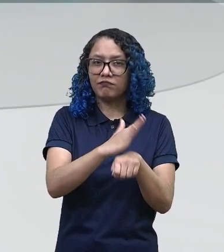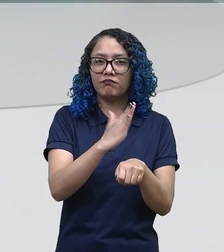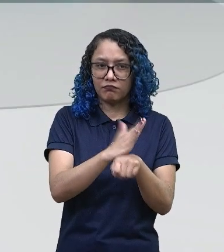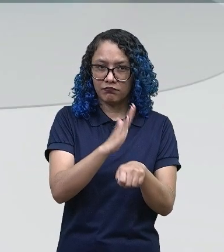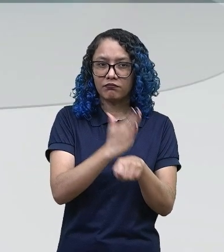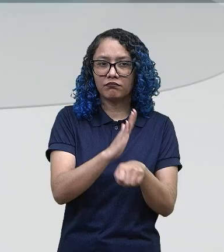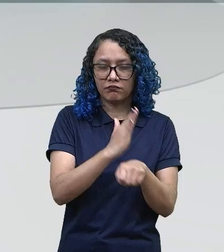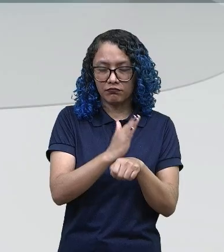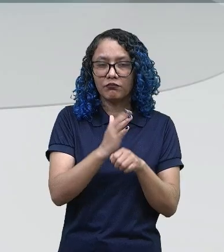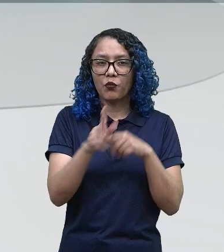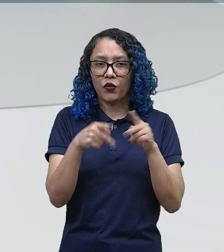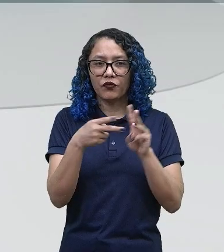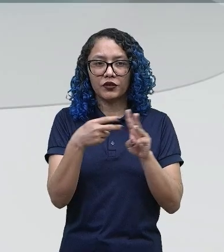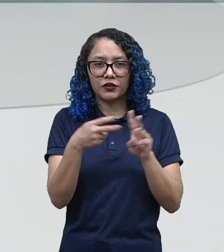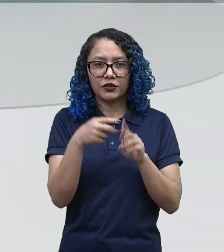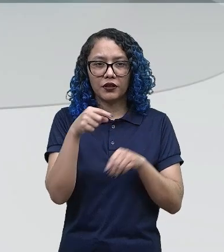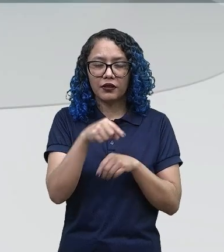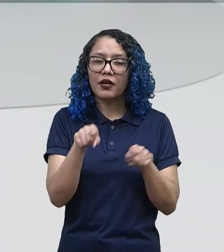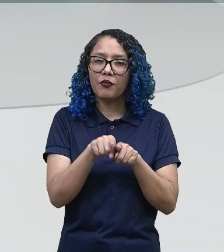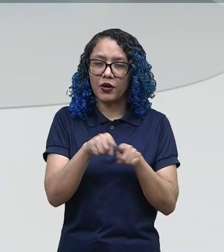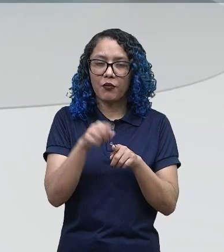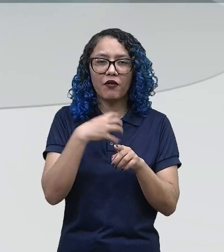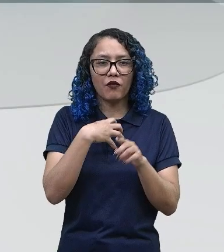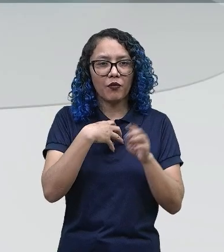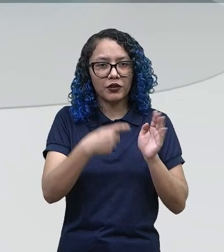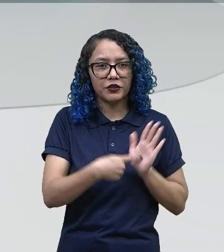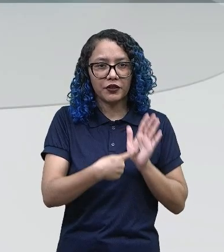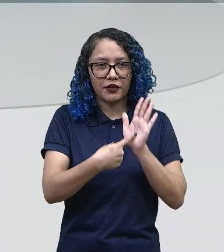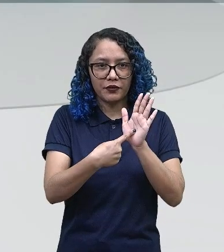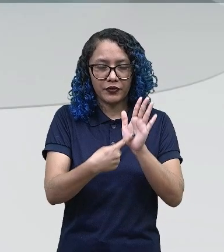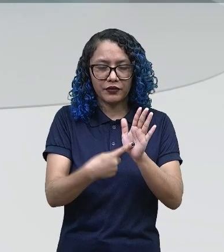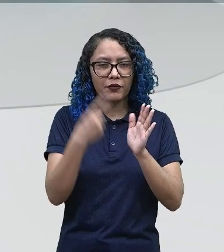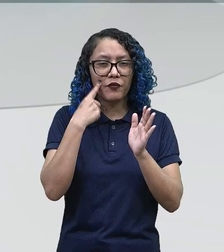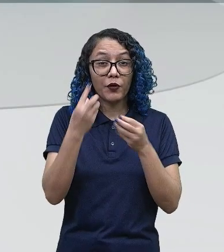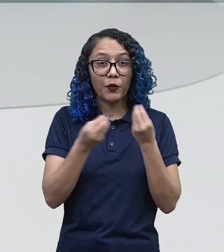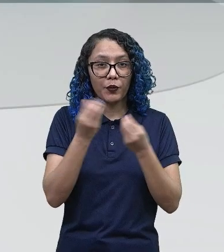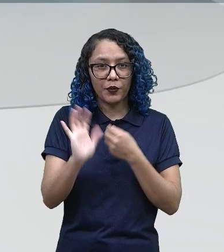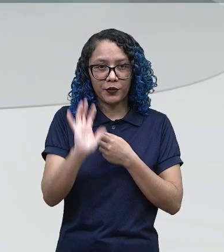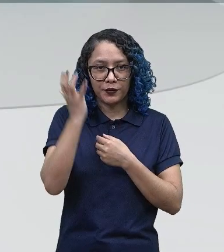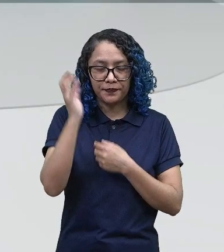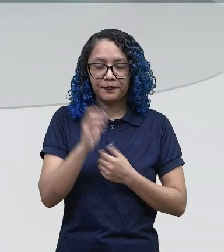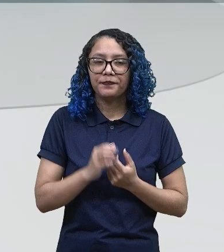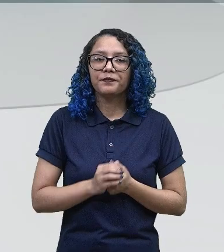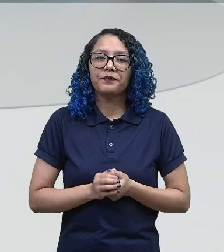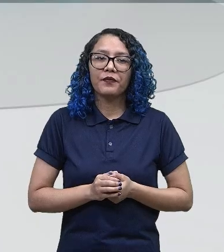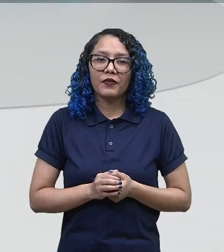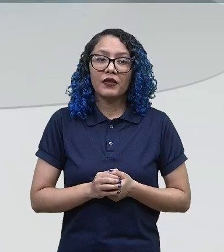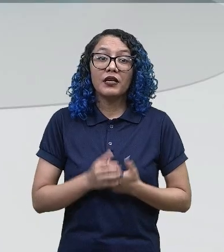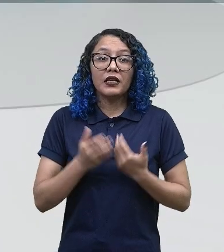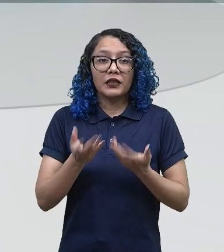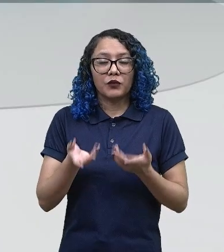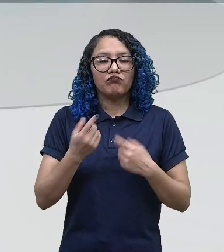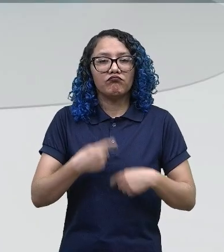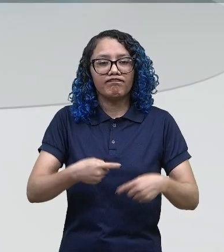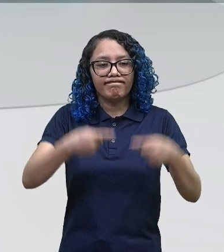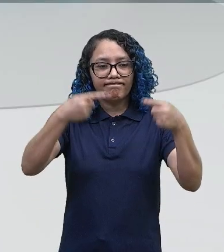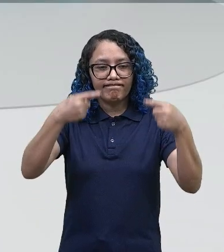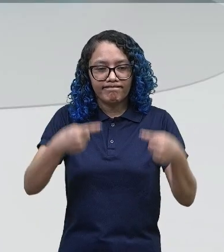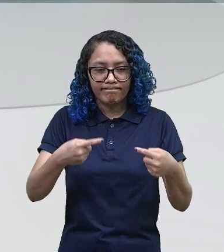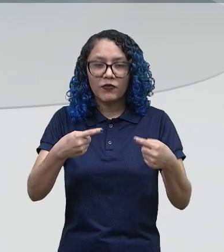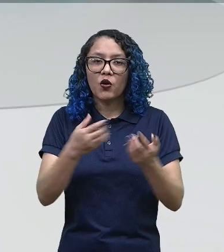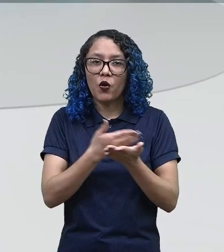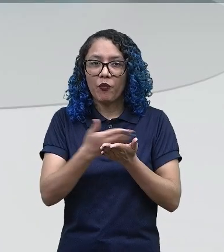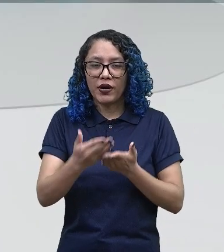uma modalidade de demonstração também. Vamos ver como ocorre essa luta. Bom, os guerreiros, eles iniciam a luta em pé,